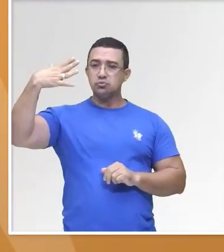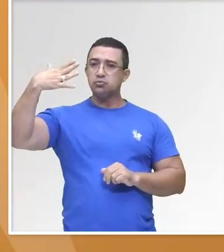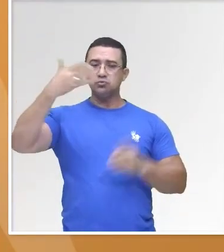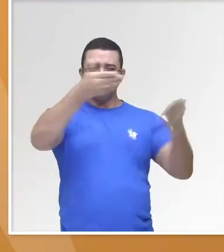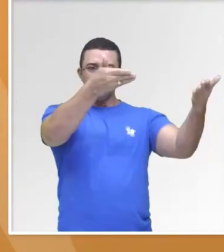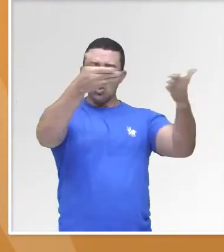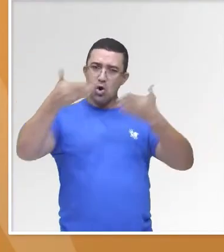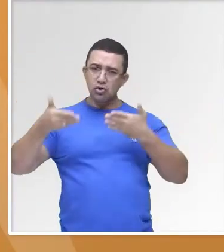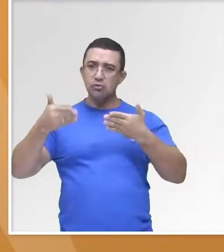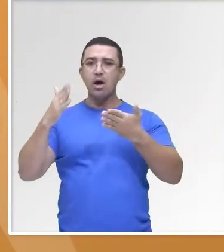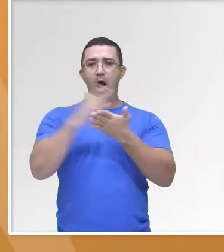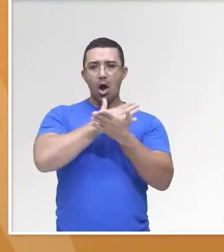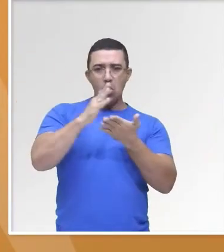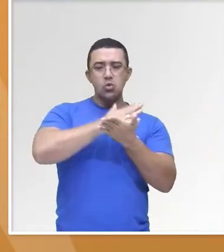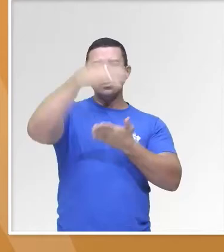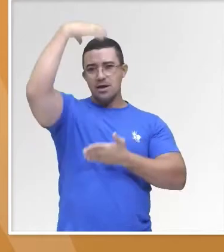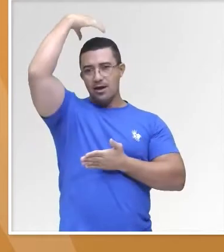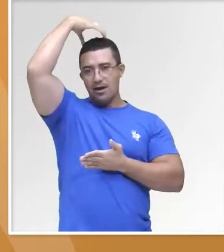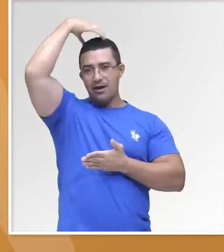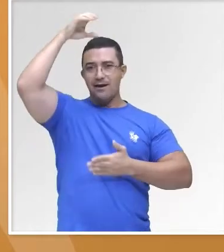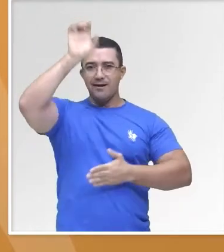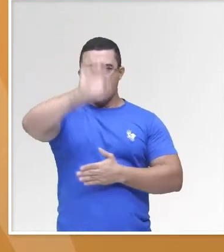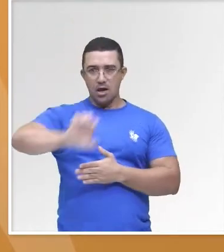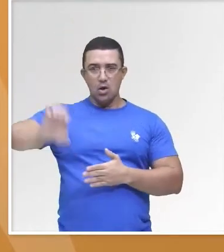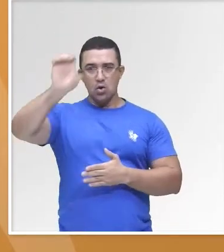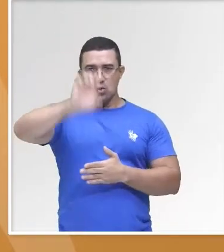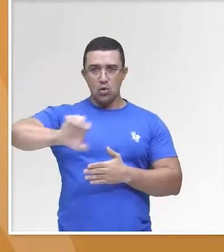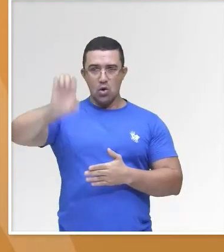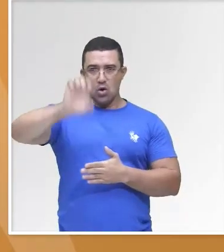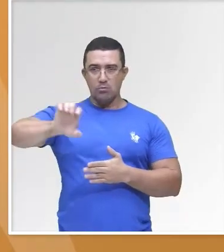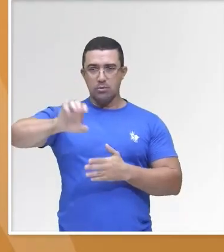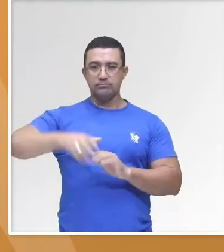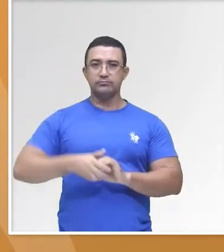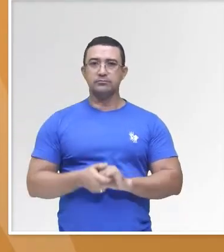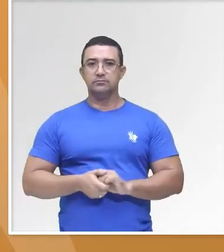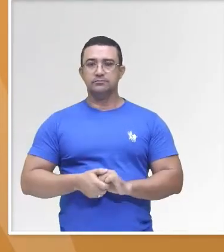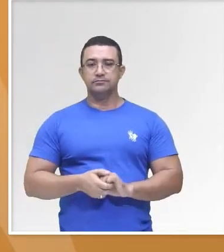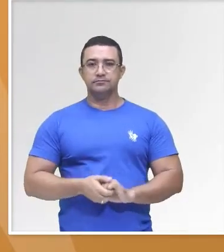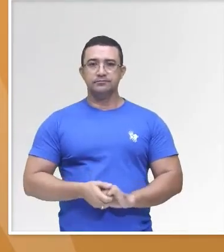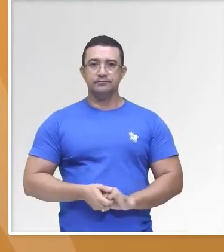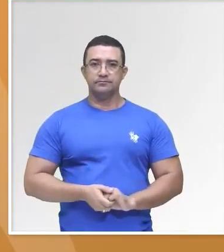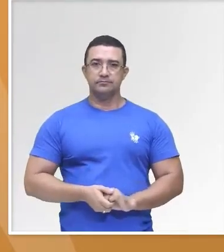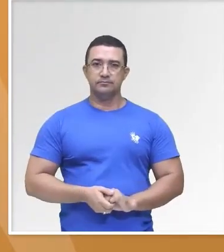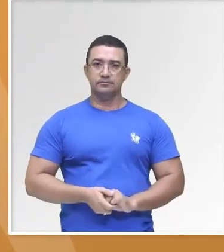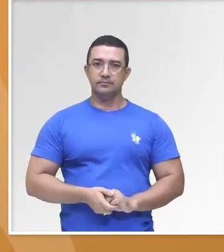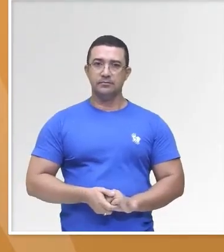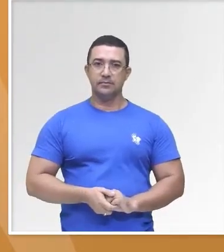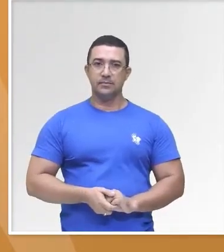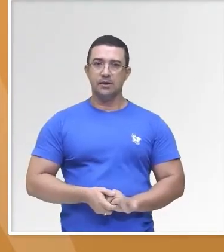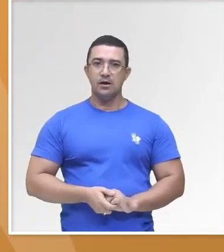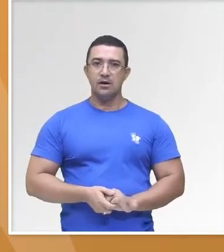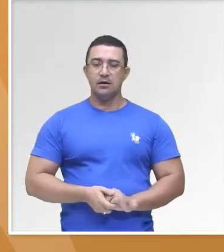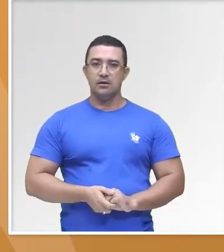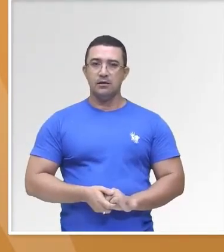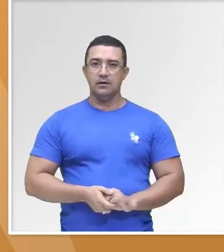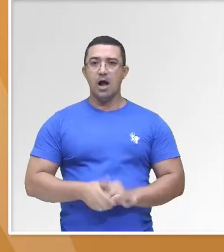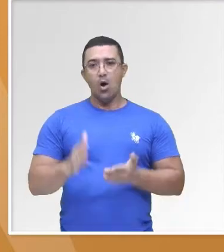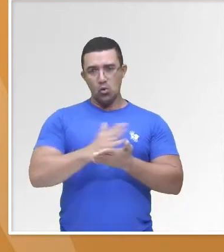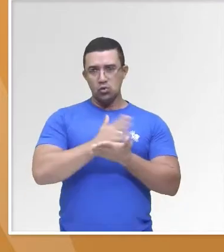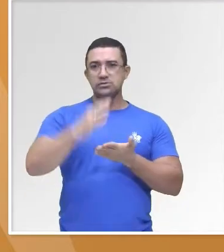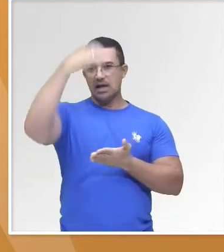da Europa. Não foi geral, não foi generalizado, nem todo mundo entendeu dessa